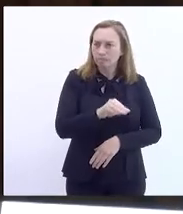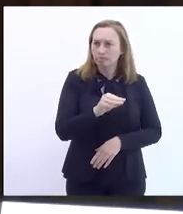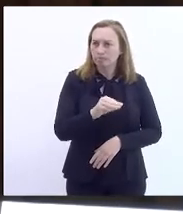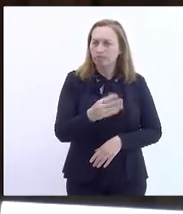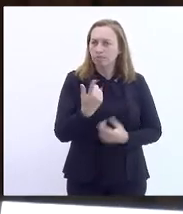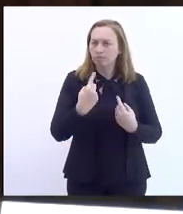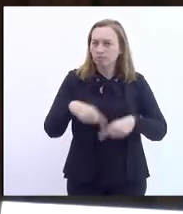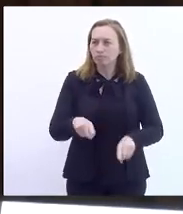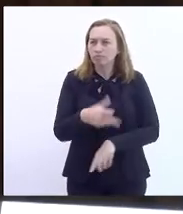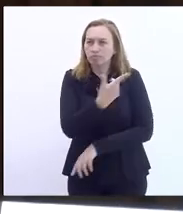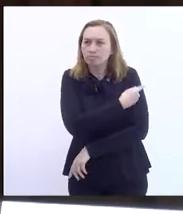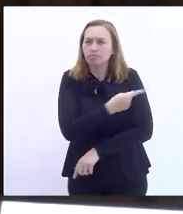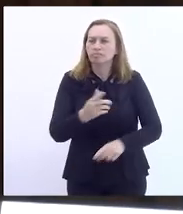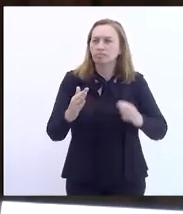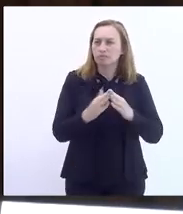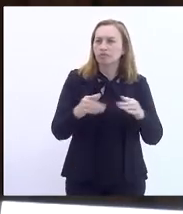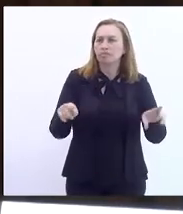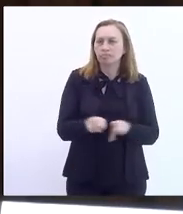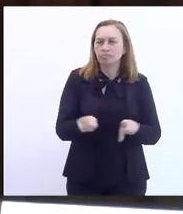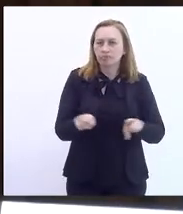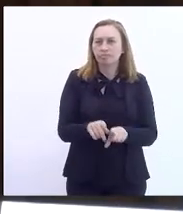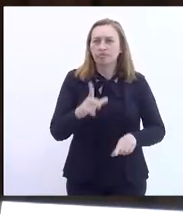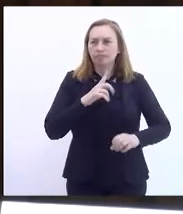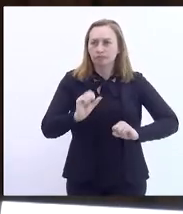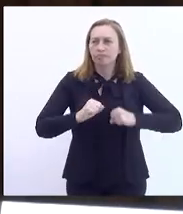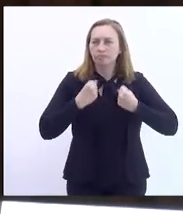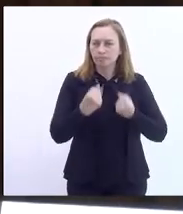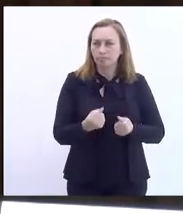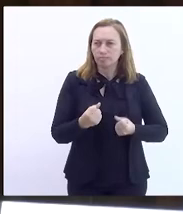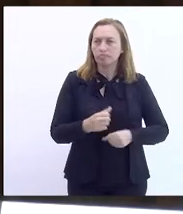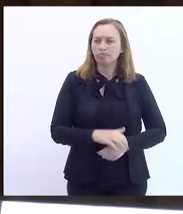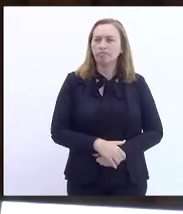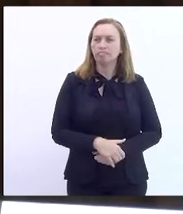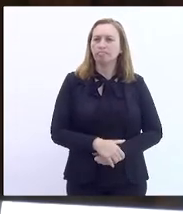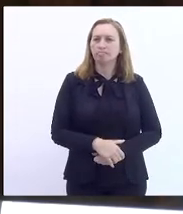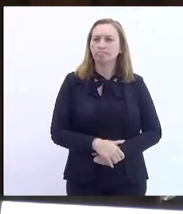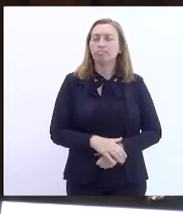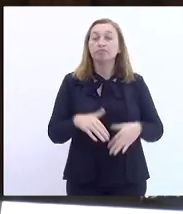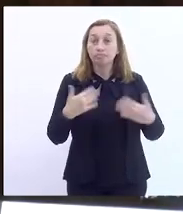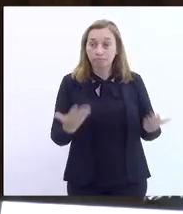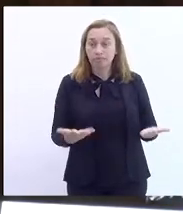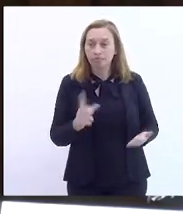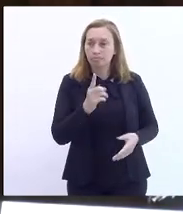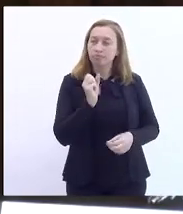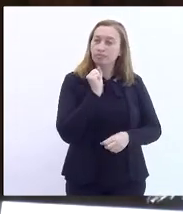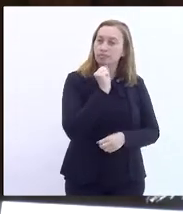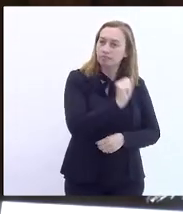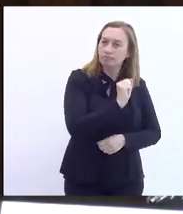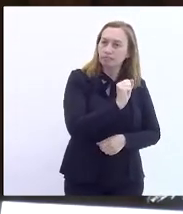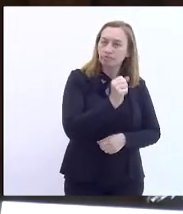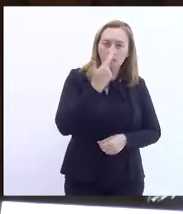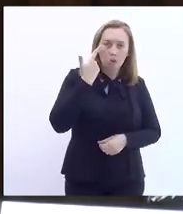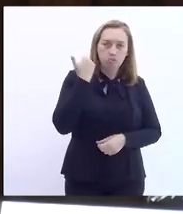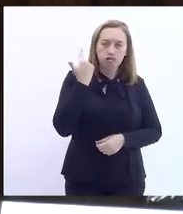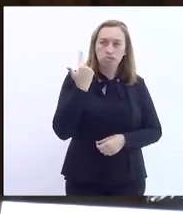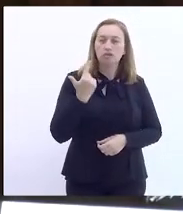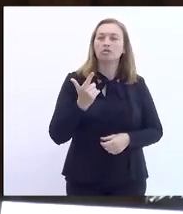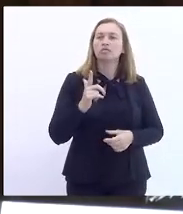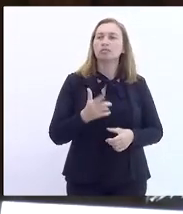anti-vacina que nessa casa aqui também tem defensores bom então se não mata na ponta do fuzil